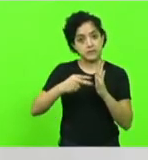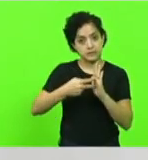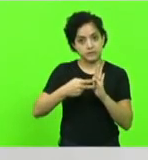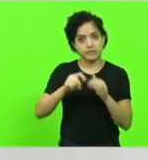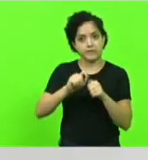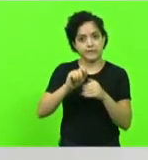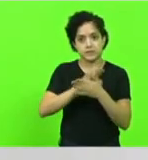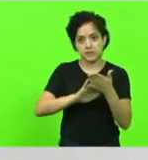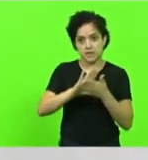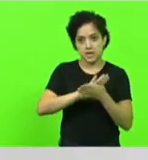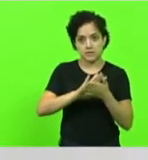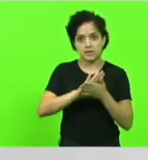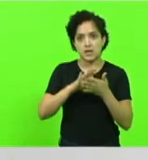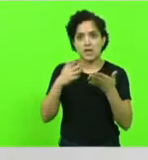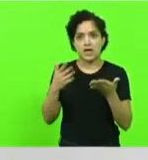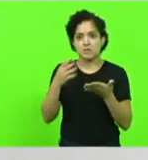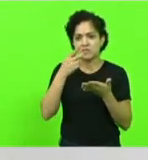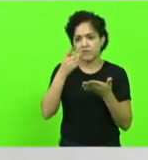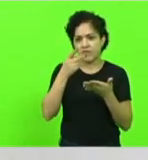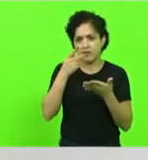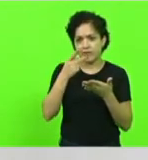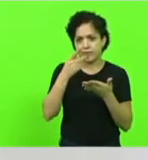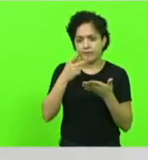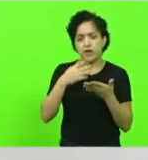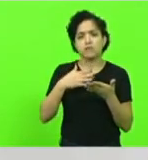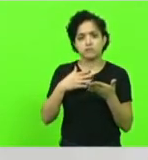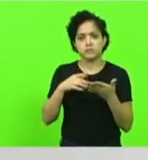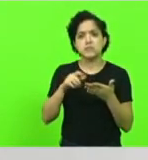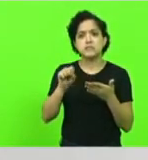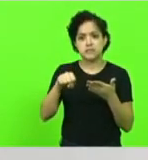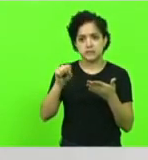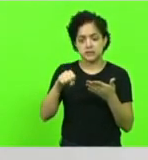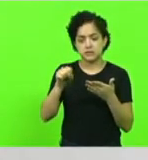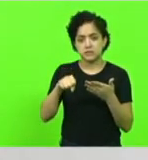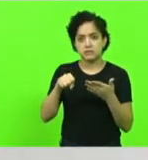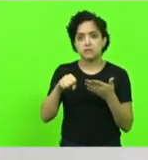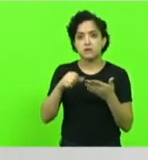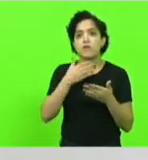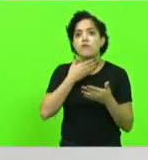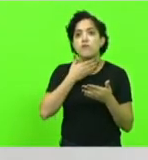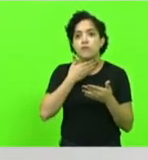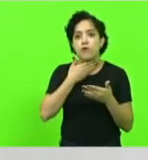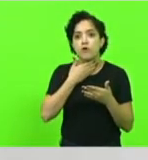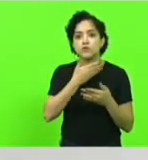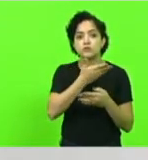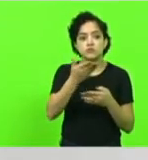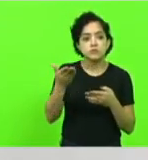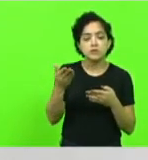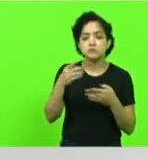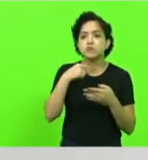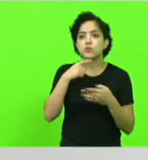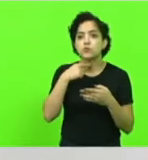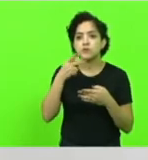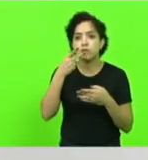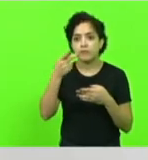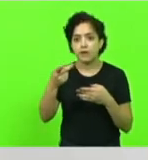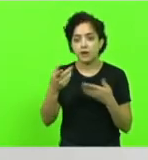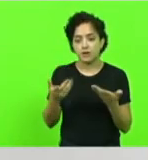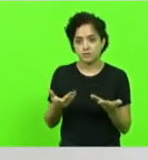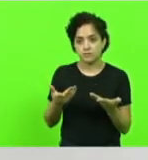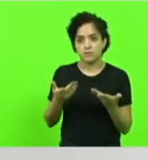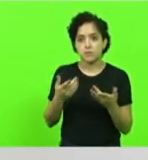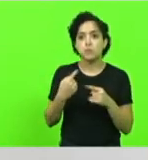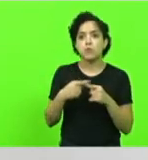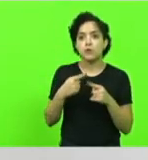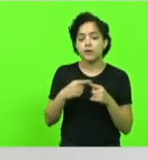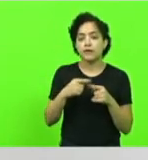Ah, Kennedy, mas tu é falador, né? Sou falador mesmo, porque aqui eu sou a voz dos que não têm voz e a oportunidade daqueles que não têm oportunidade. Sabe por que eu faço